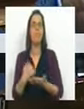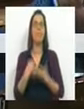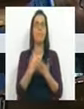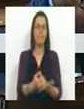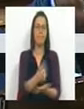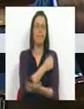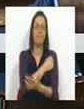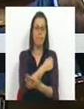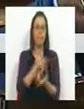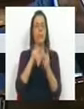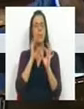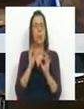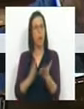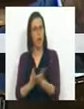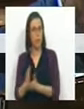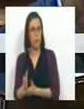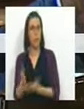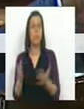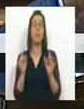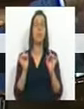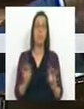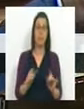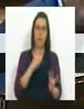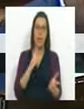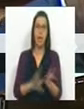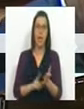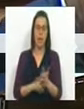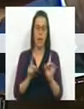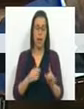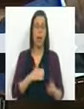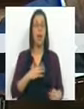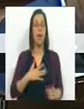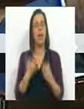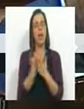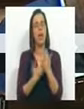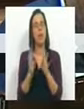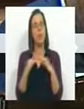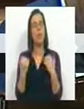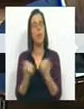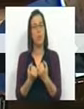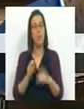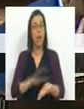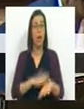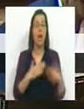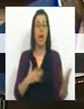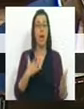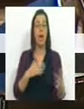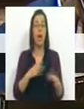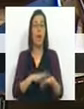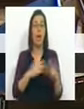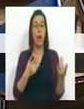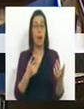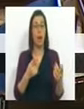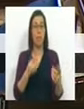apoio domiciliário e cuidados continuados. Esta é a realidade das entidades da economia social que a esquerda radical